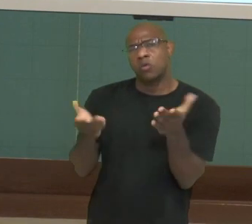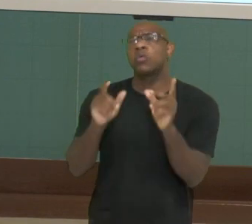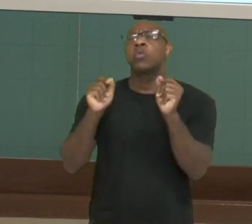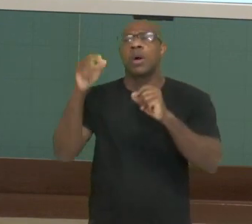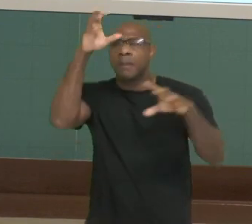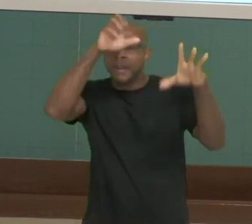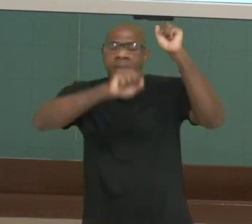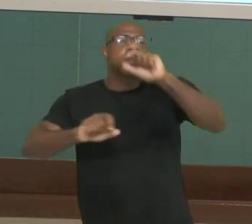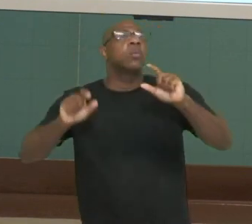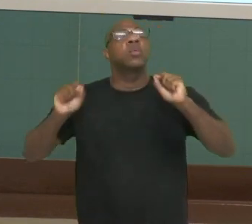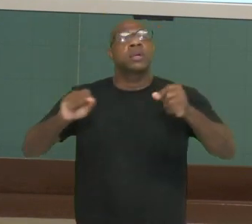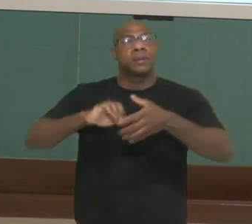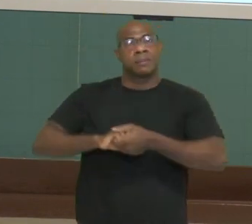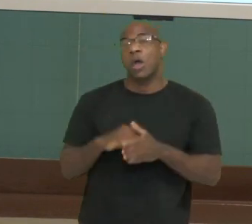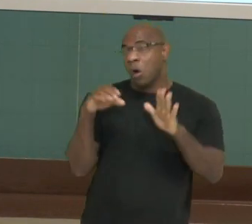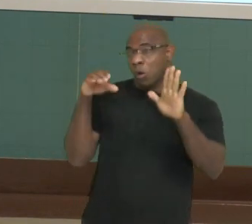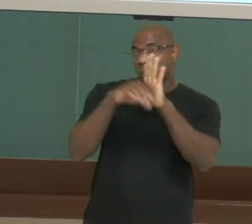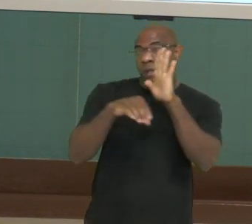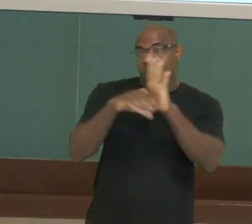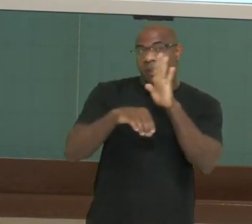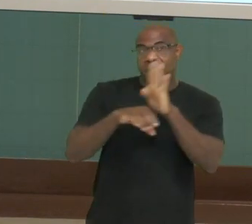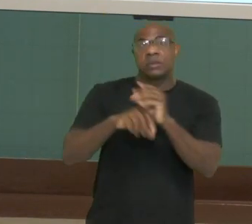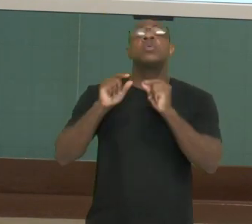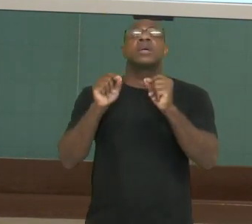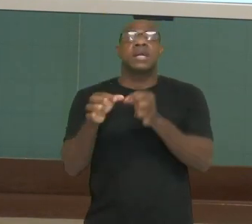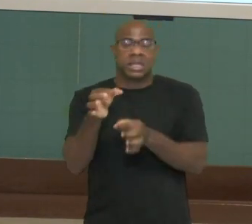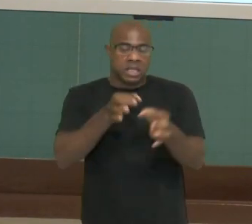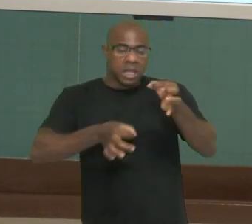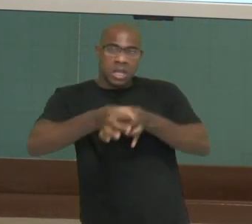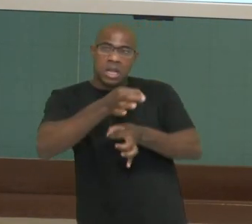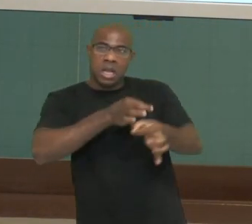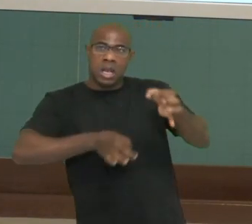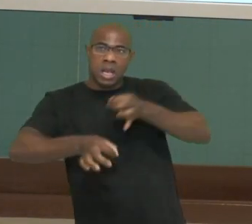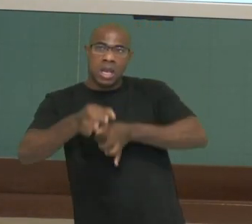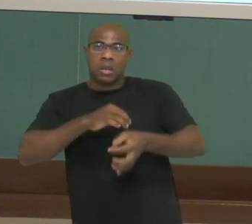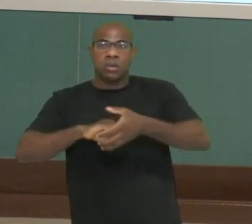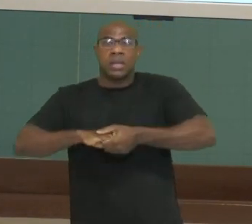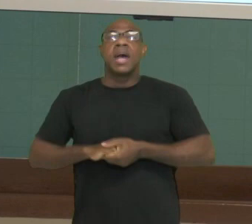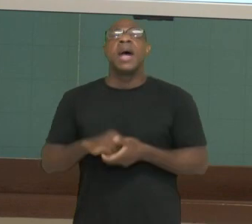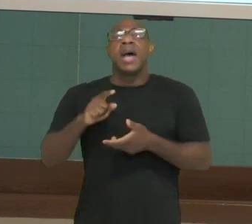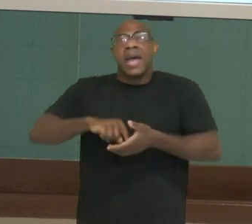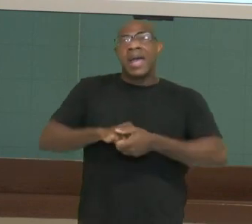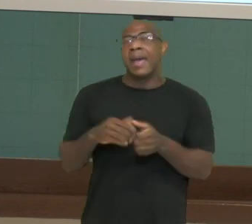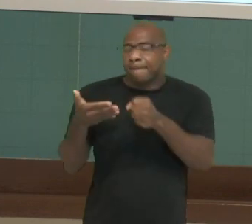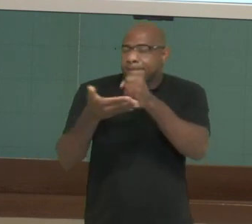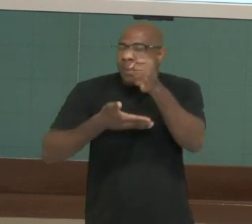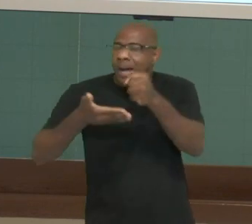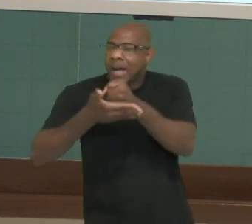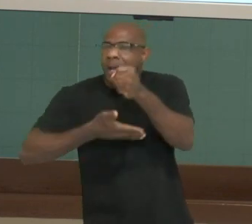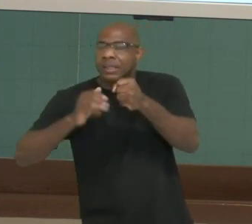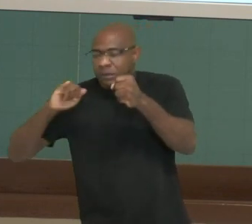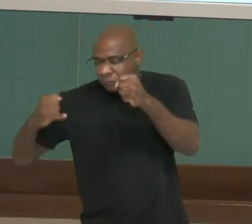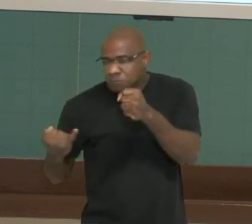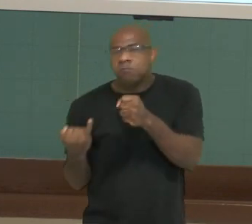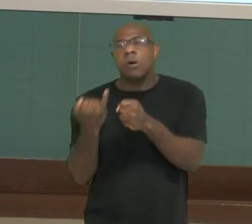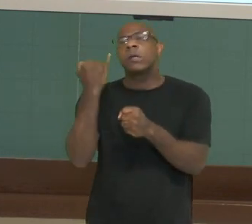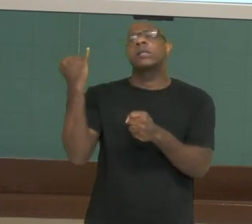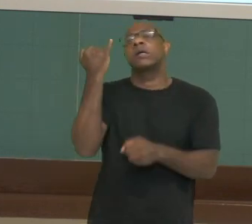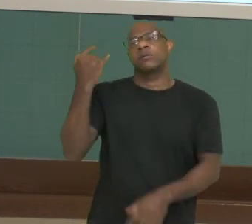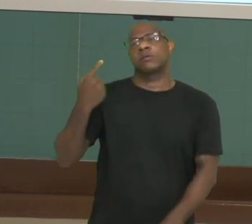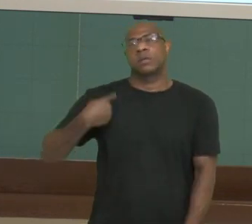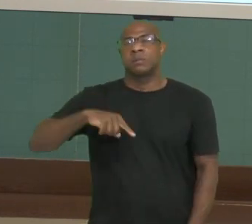nós vimos conceito de célula. Célula, unidade básica e fundamental